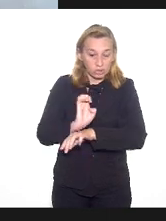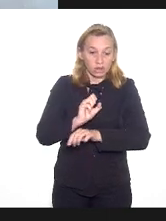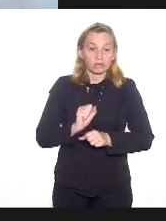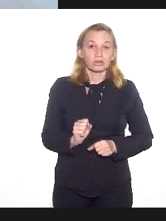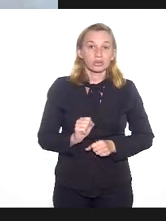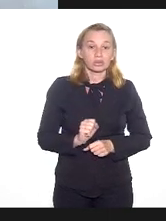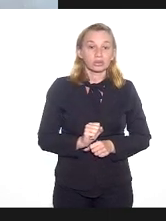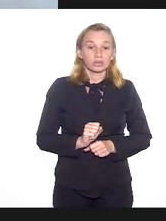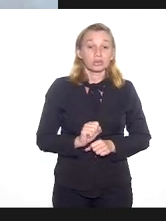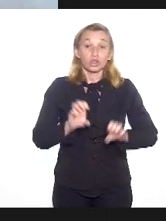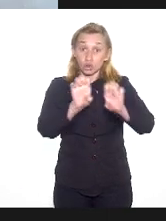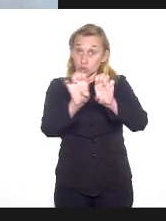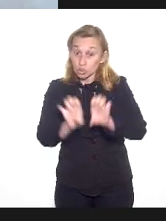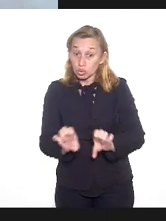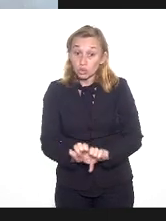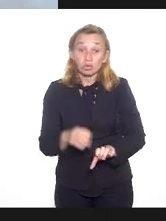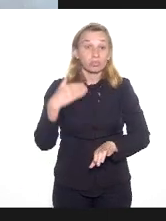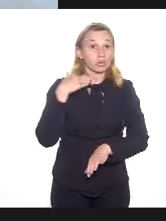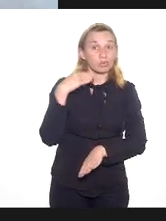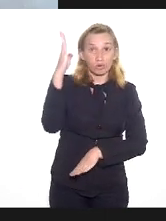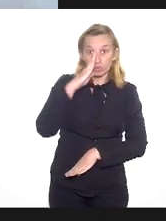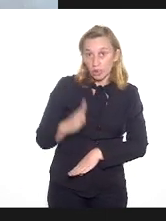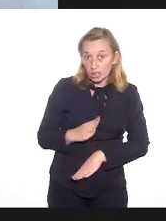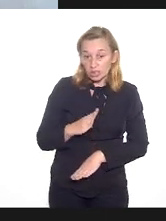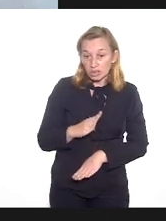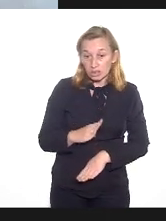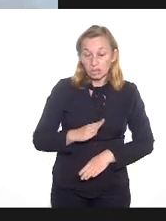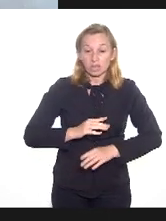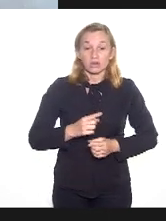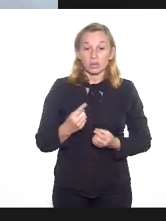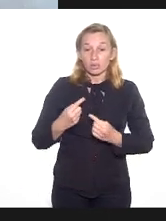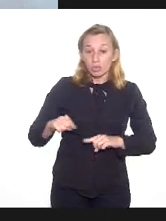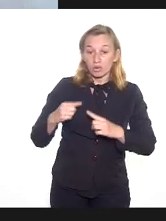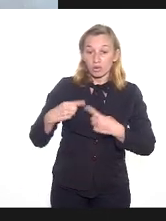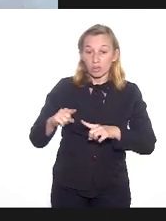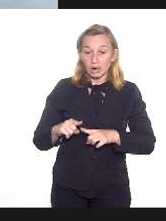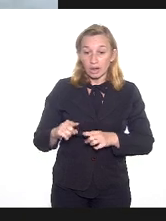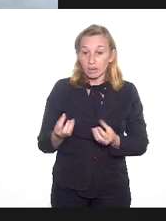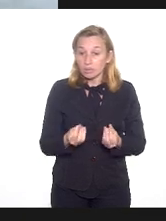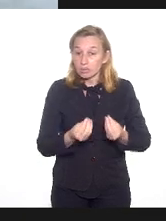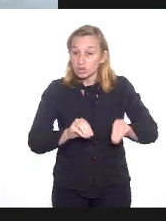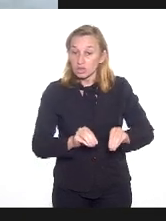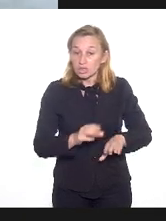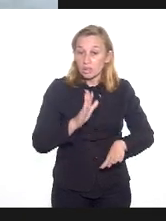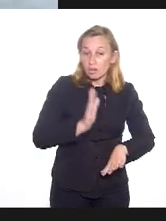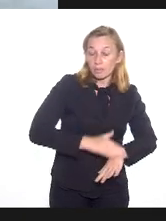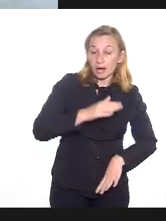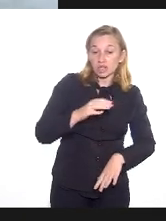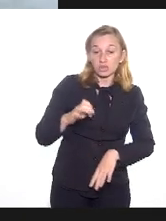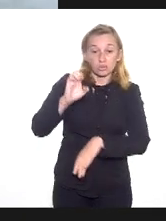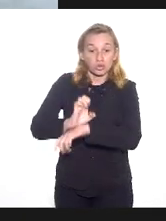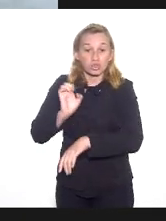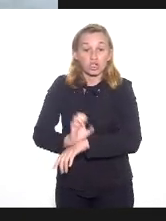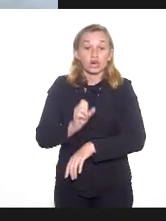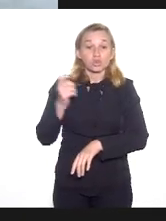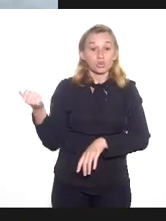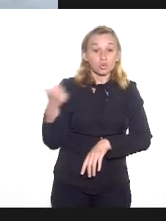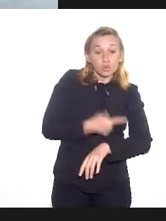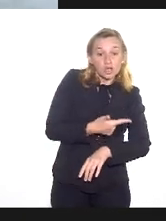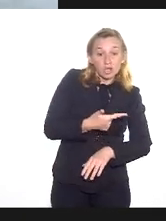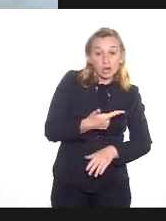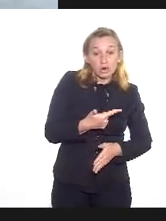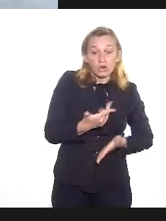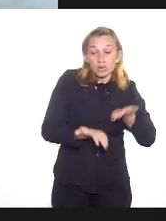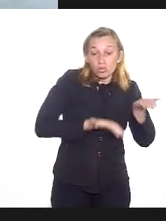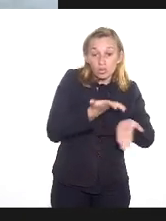e estruturadas pelo Banco do Brasil, provocará danos maiores ao Estado do que tratá-la como uma